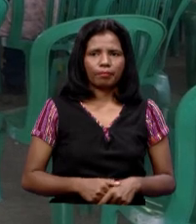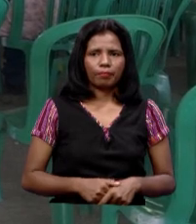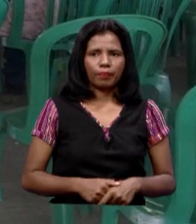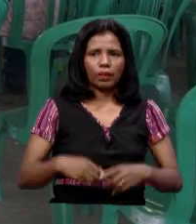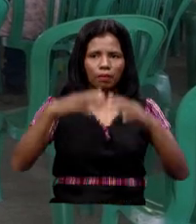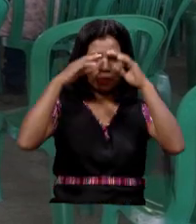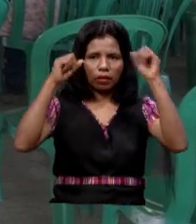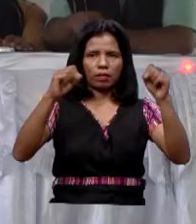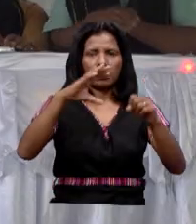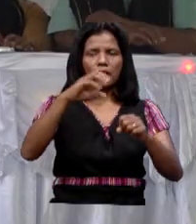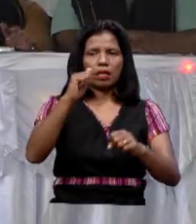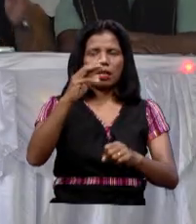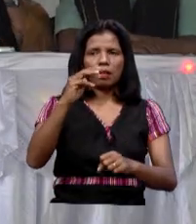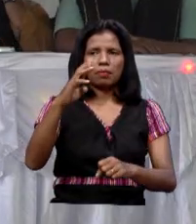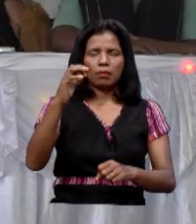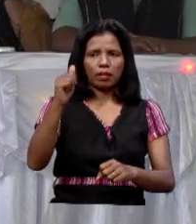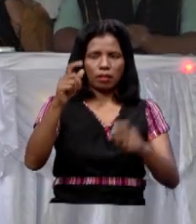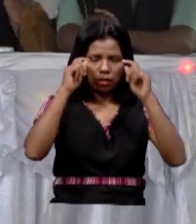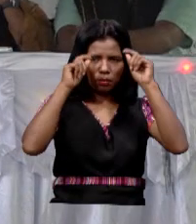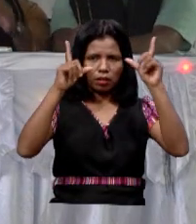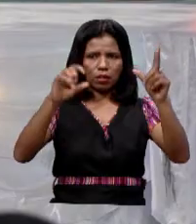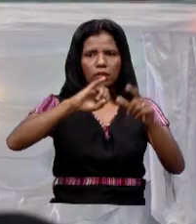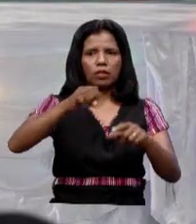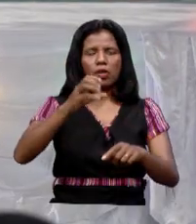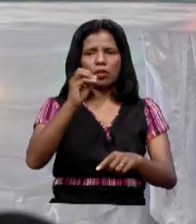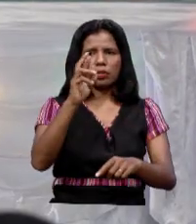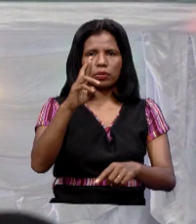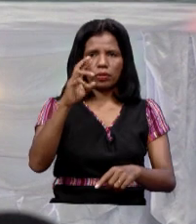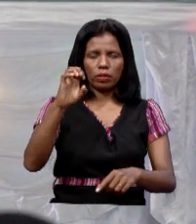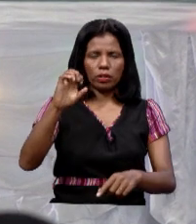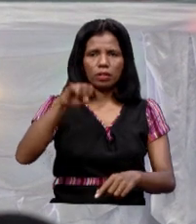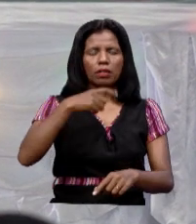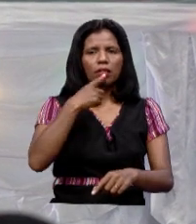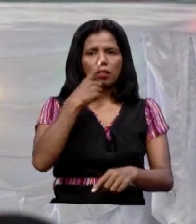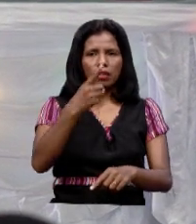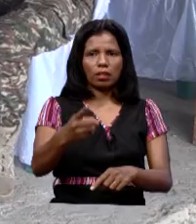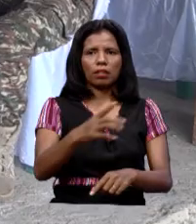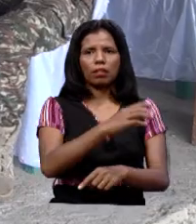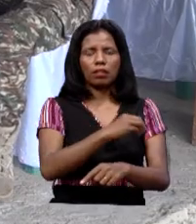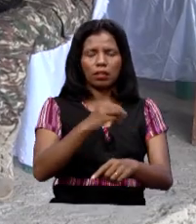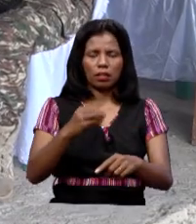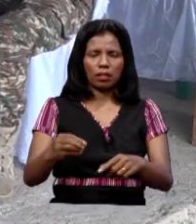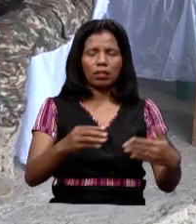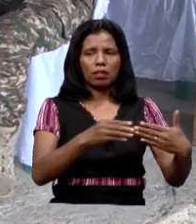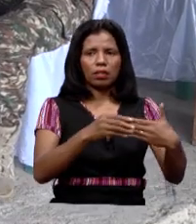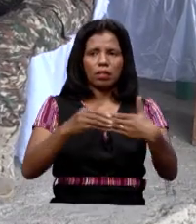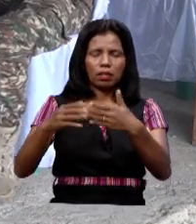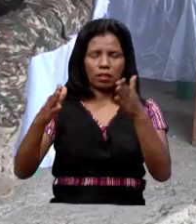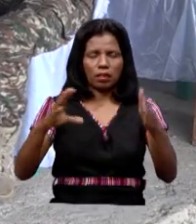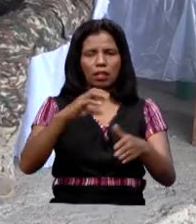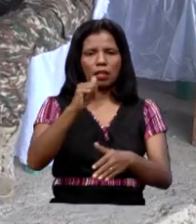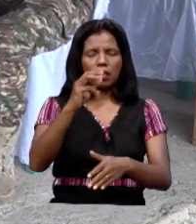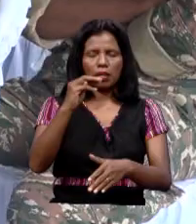Presidente da Câmara Comércio e Indústria Timor-Leste, Jorge Manuel de Araújo Serrano, afirma, durante o mandato, lidera a Câmara Comércio e